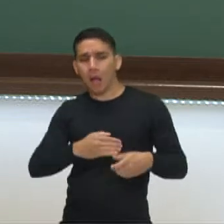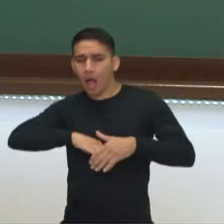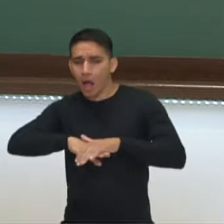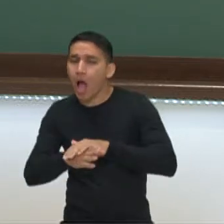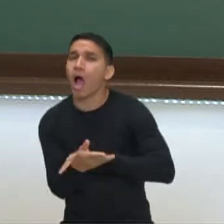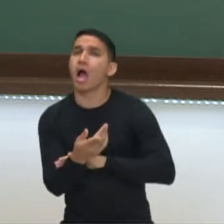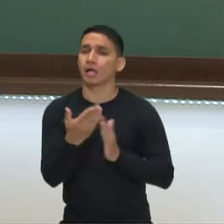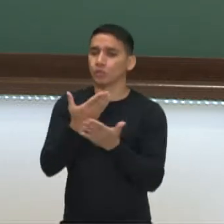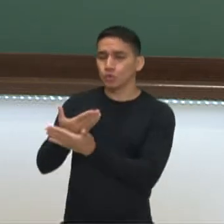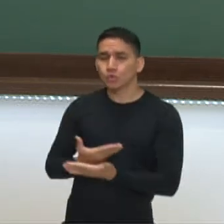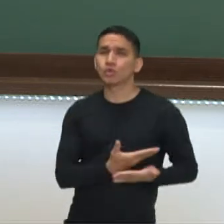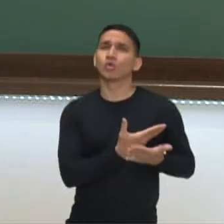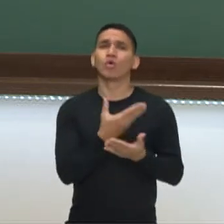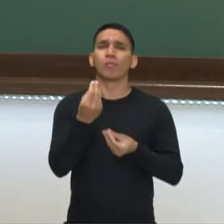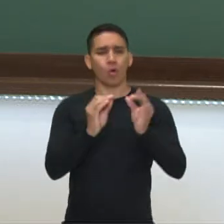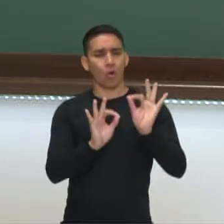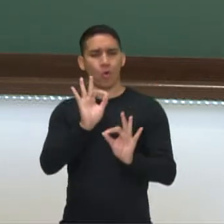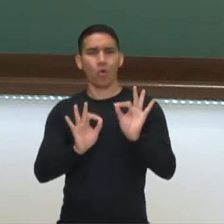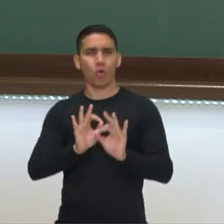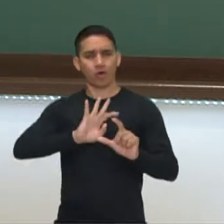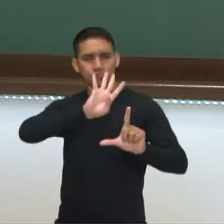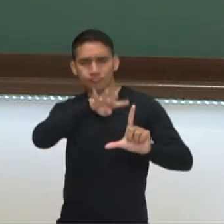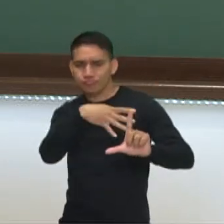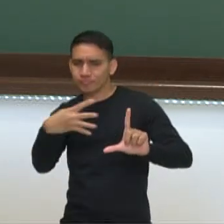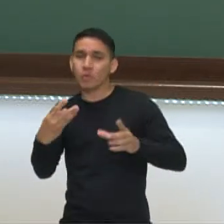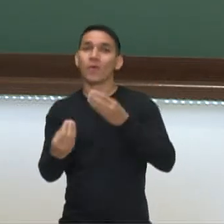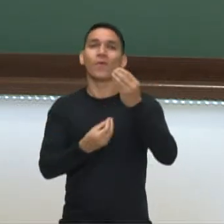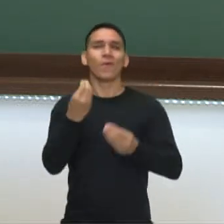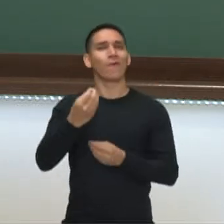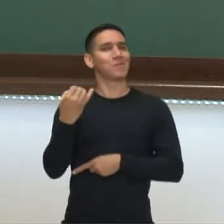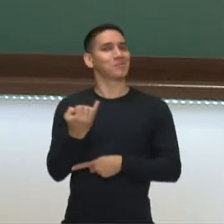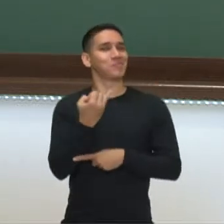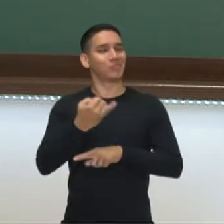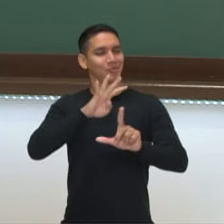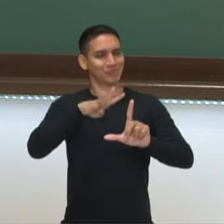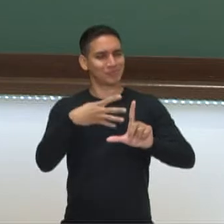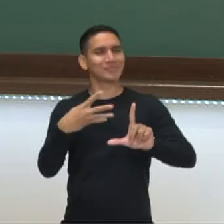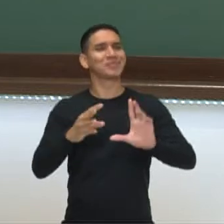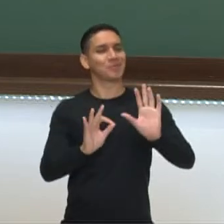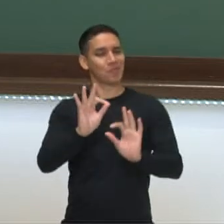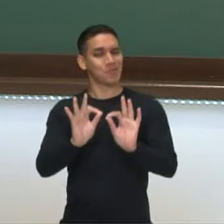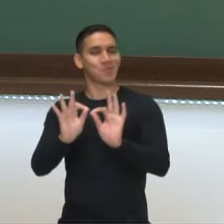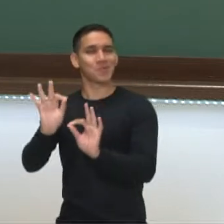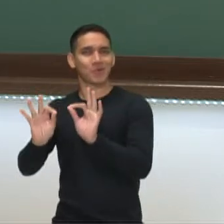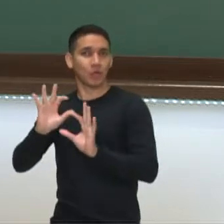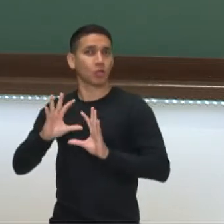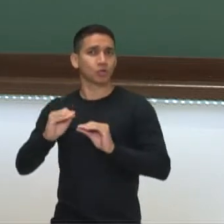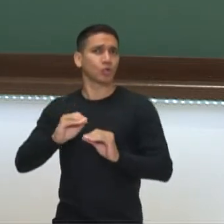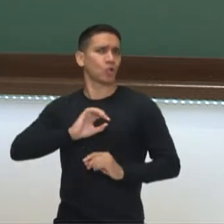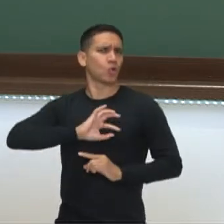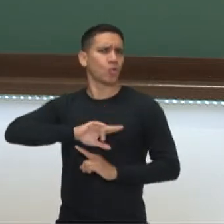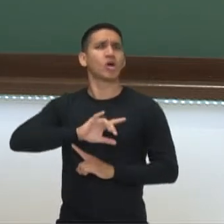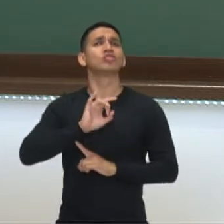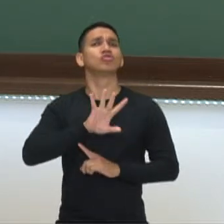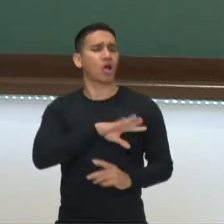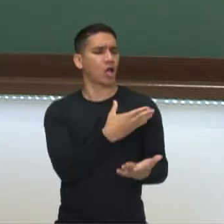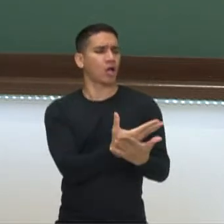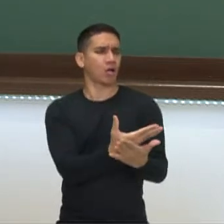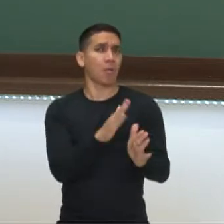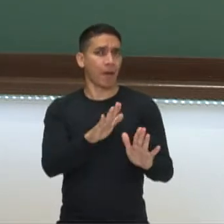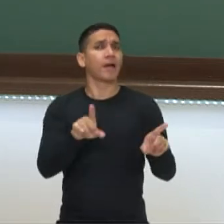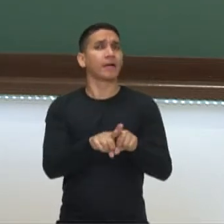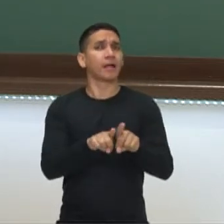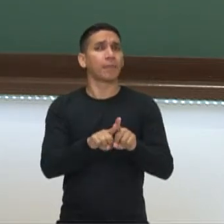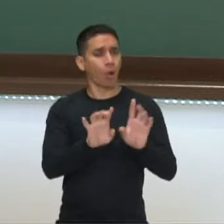a organização de um cronograma, como é importante a gente ter um cronograma, não só de estudos, mas para organizar